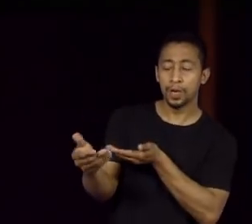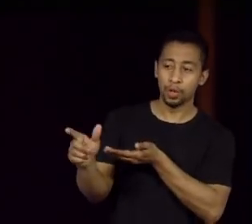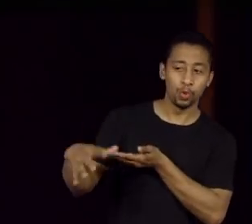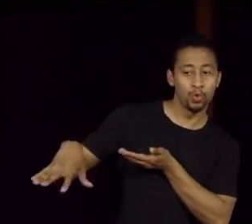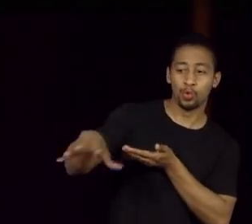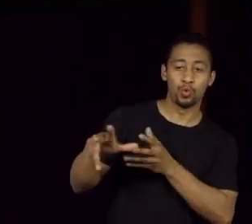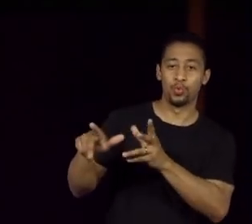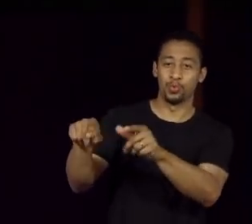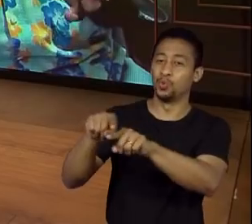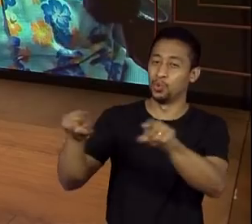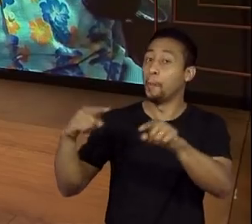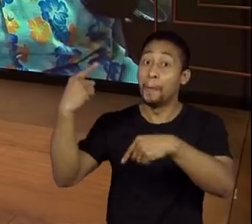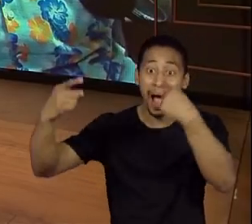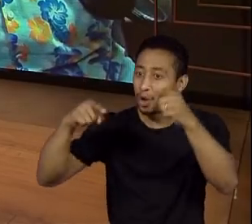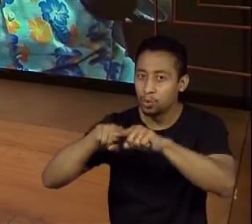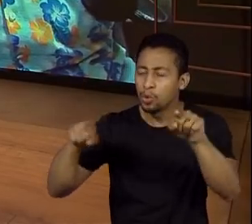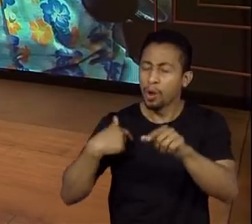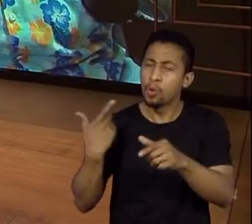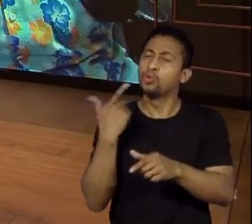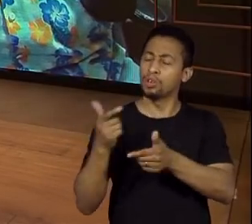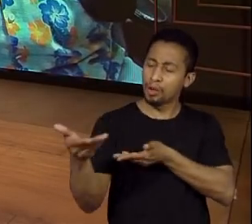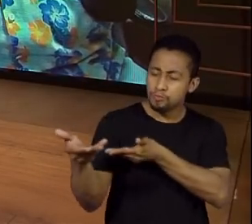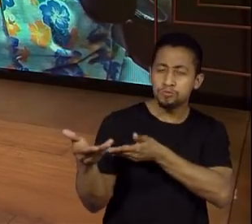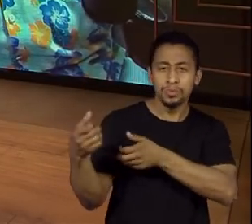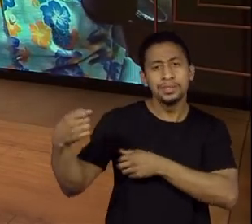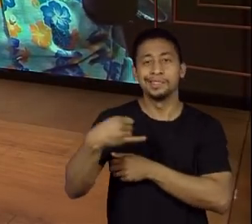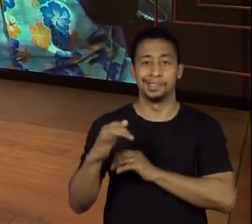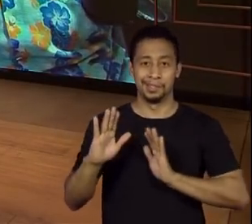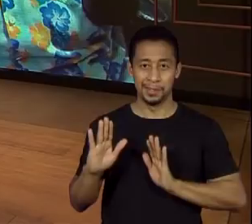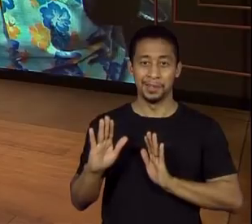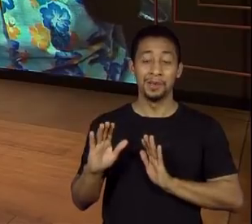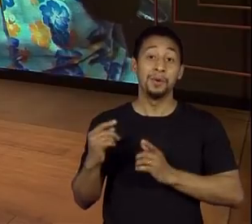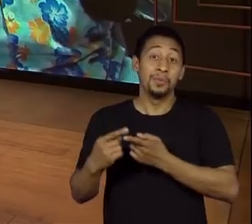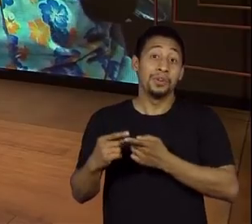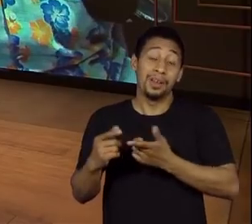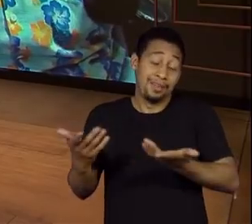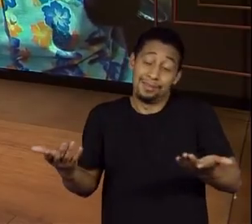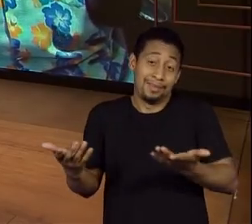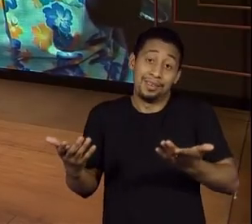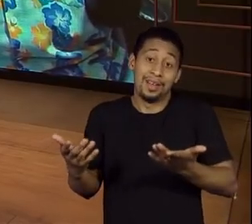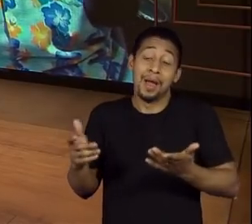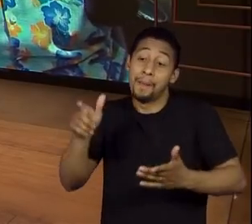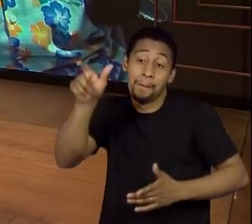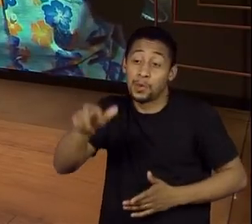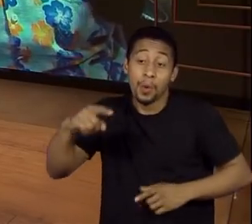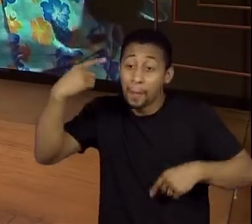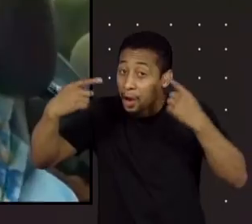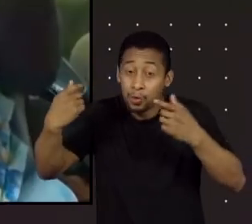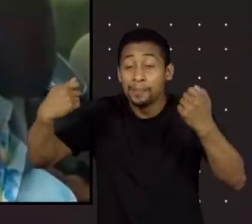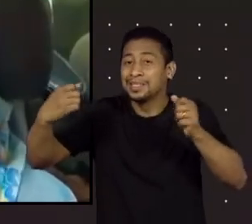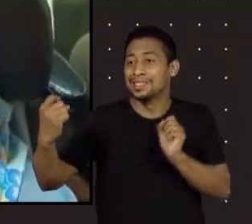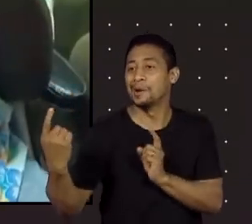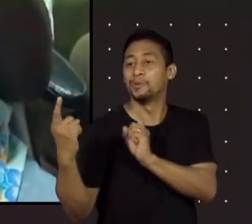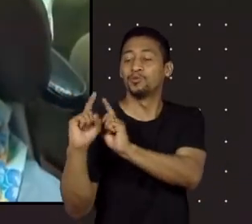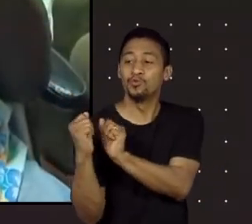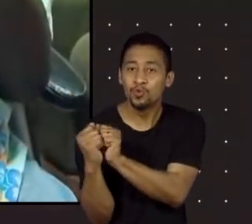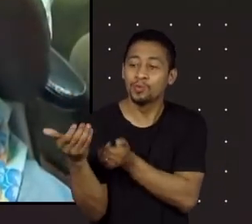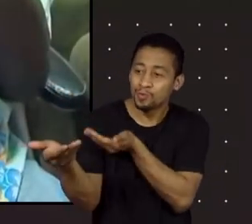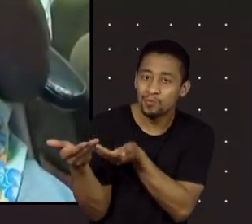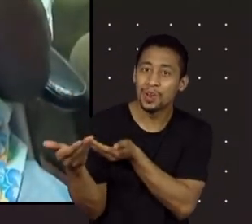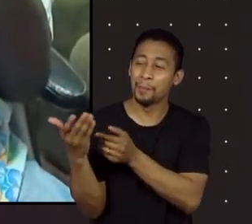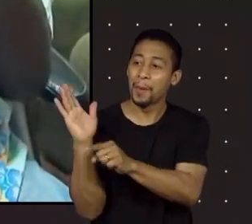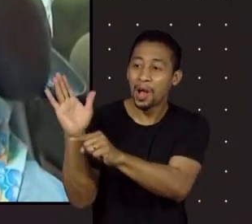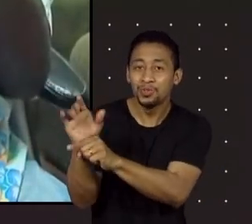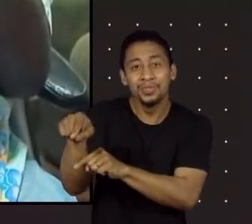sou um careta beleza. E o maluco sempre precisa de um approach, né? Ele sempre precisa de alguém do lado, que é para segurar a rebordosa, não é